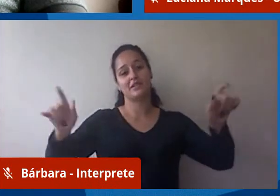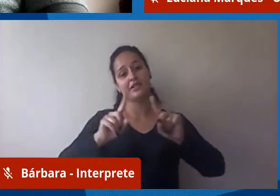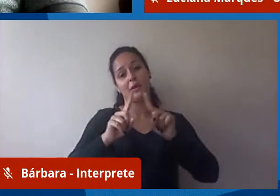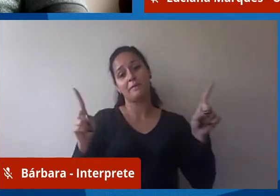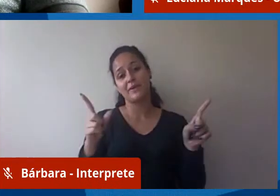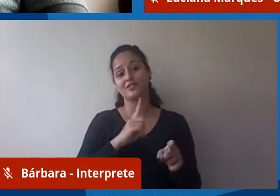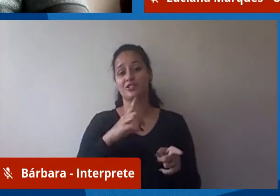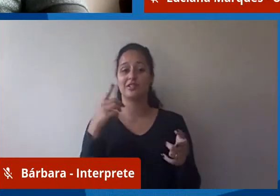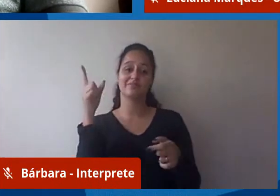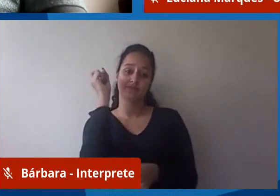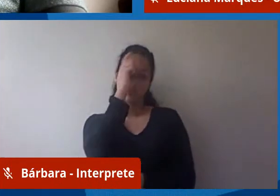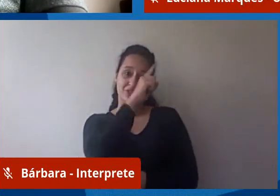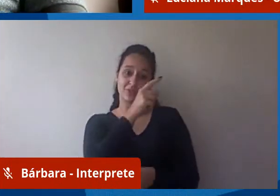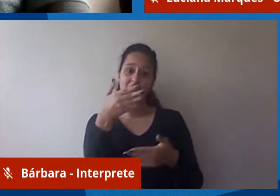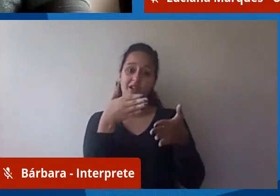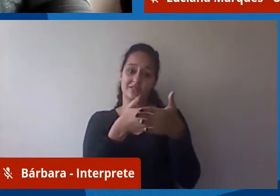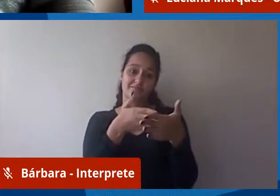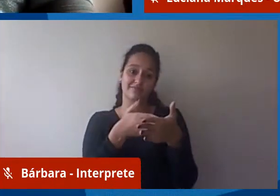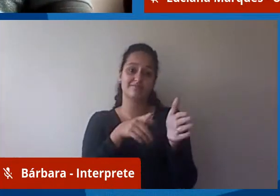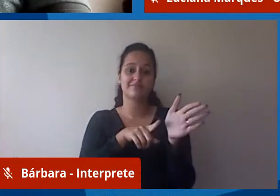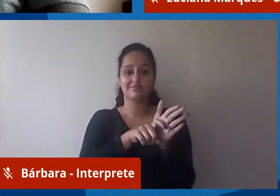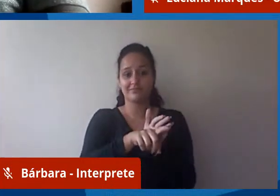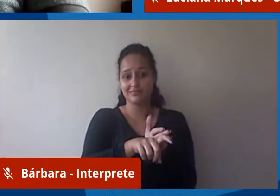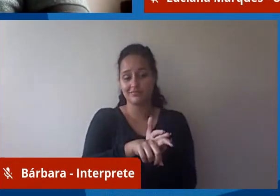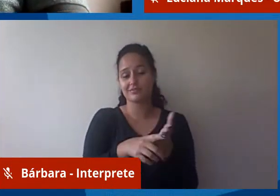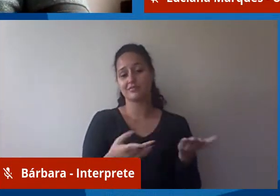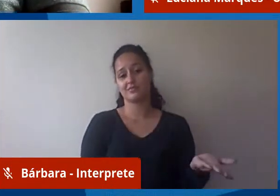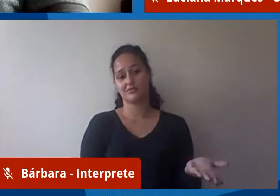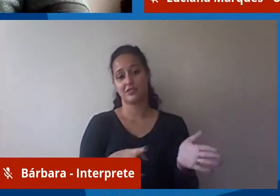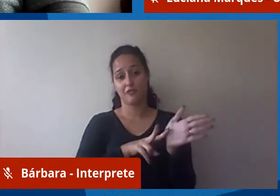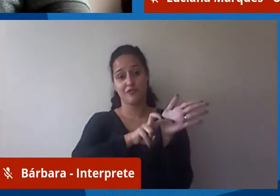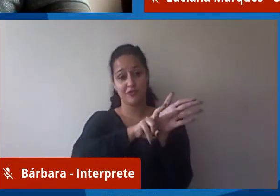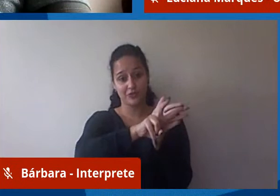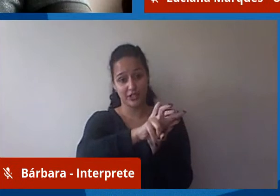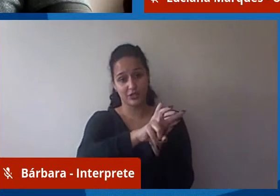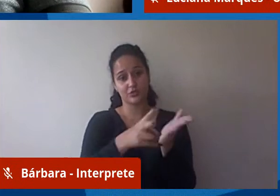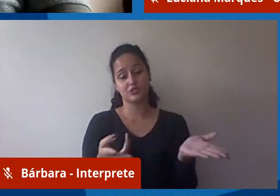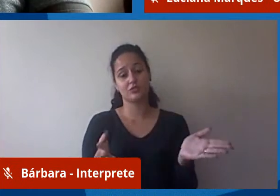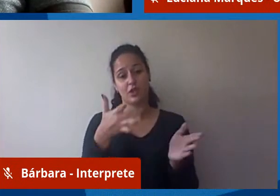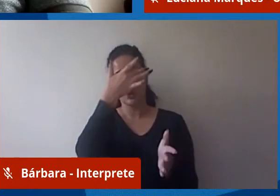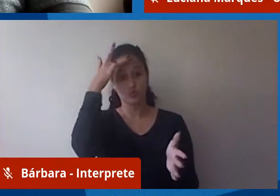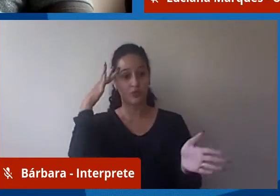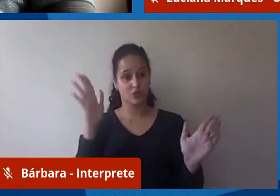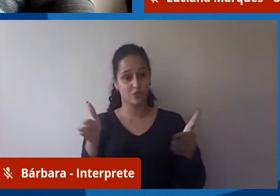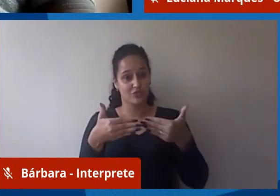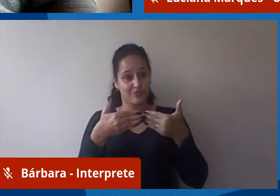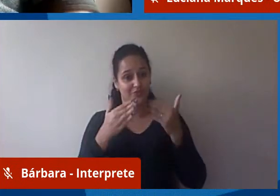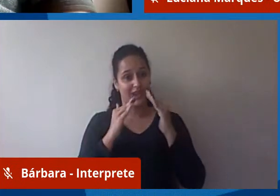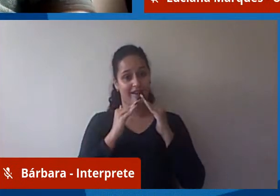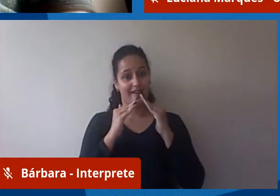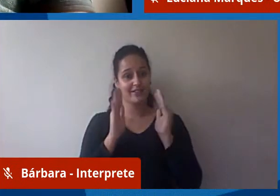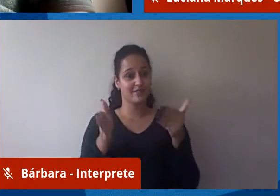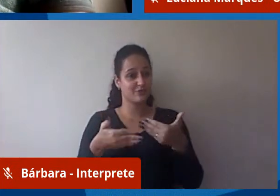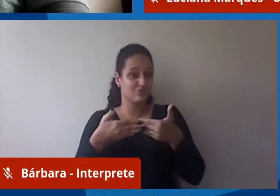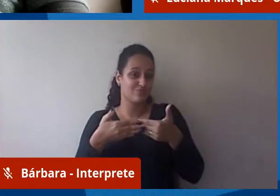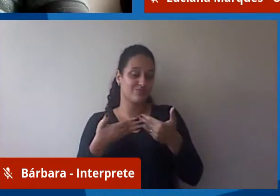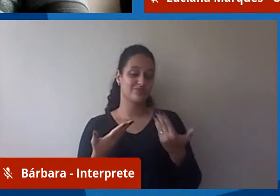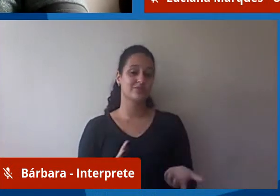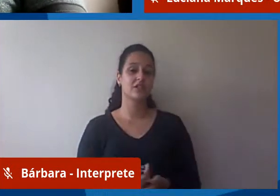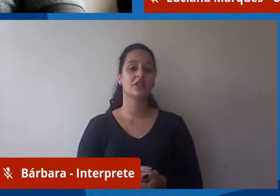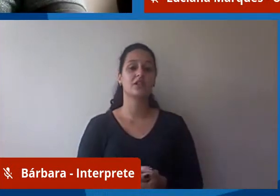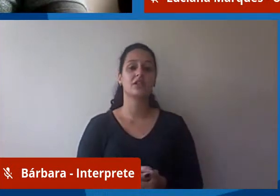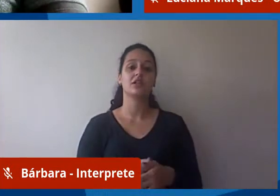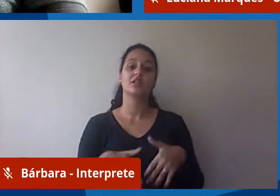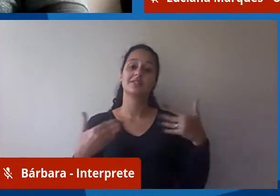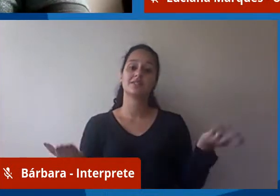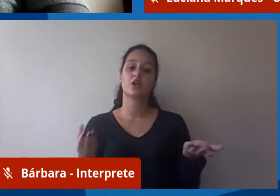de vírus e tudo mais. A população fica mais fechada em casa. Então, nós temos que tentar eleger os candidatos progressistas,